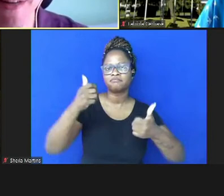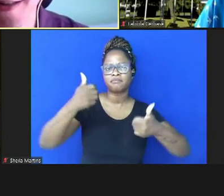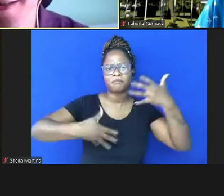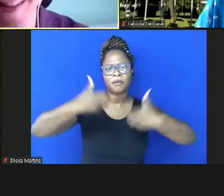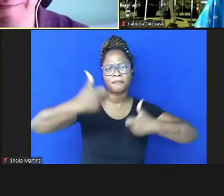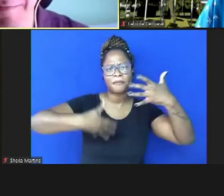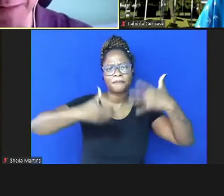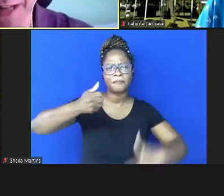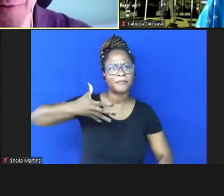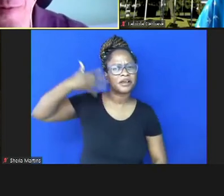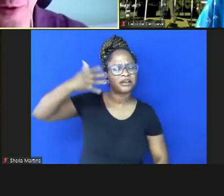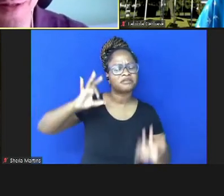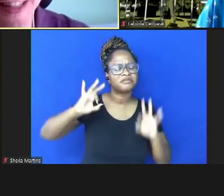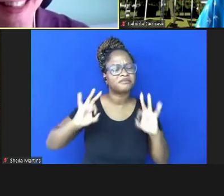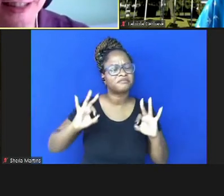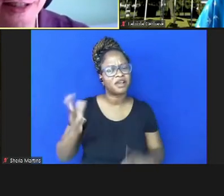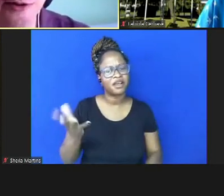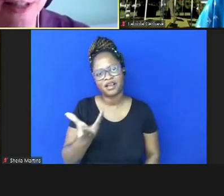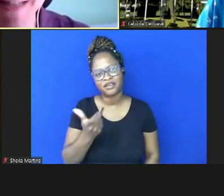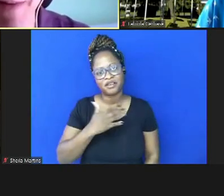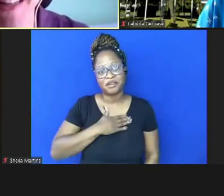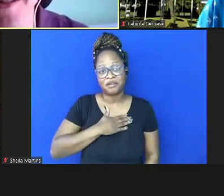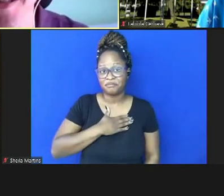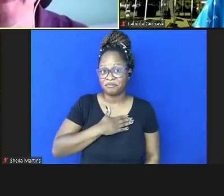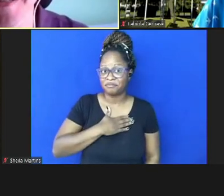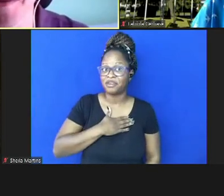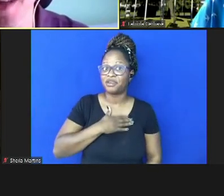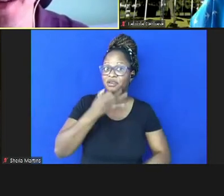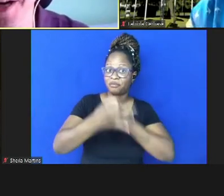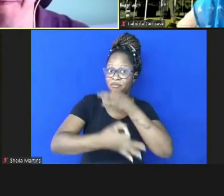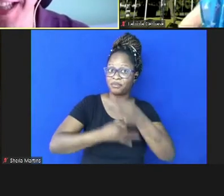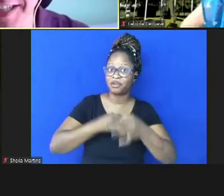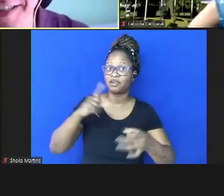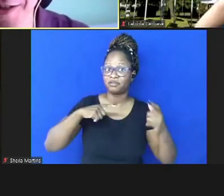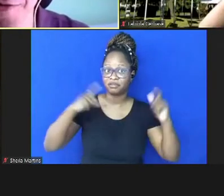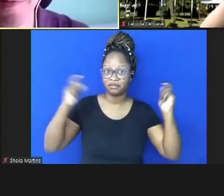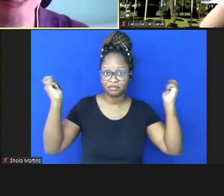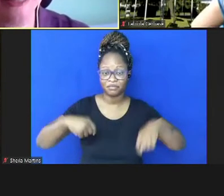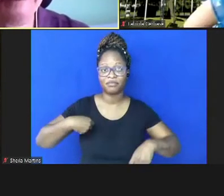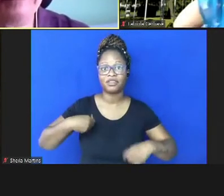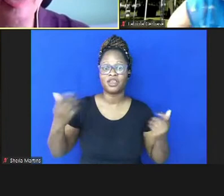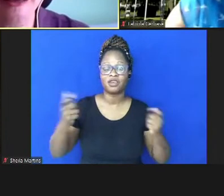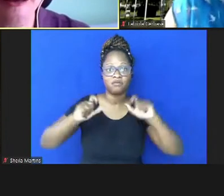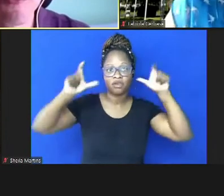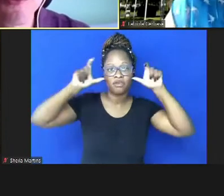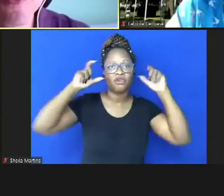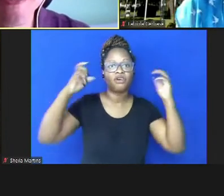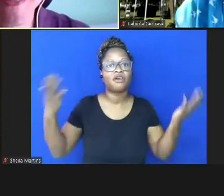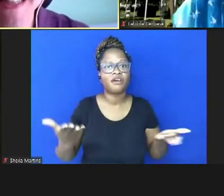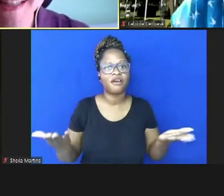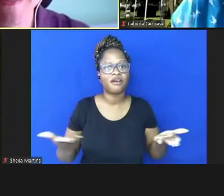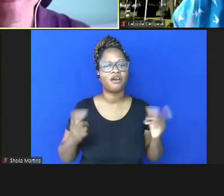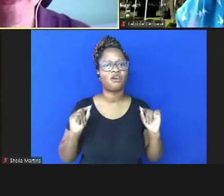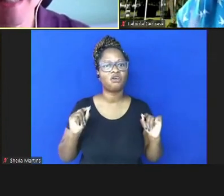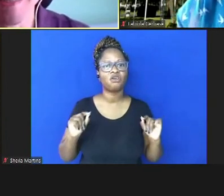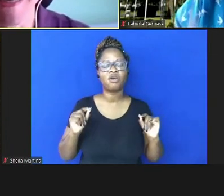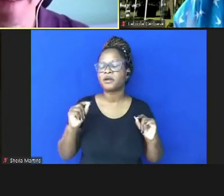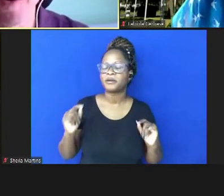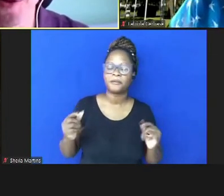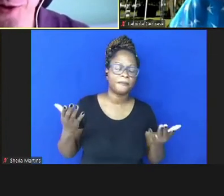seminário. Realmente, assim, pelo menos do meu ponto de vista, atingiu todas as expectativas. Eu tenho que chamar a atenção que um dos